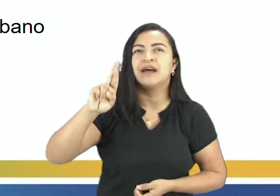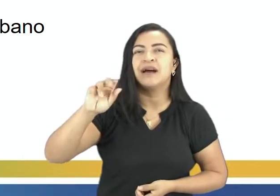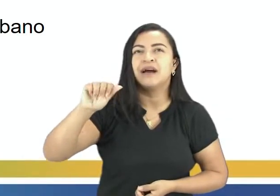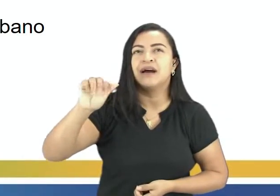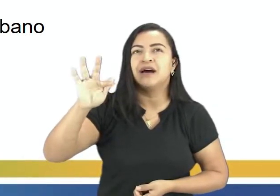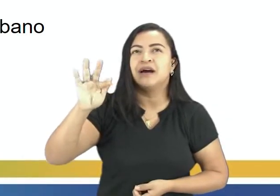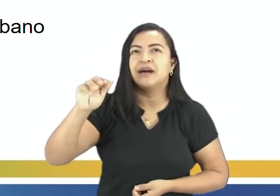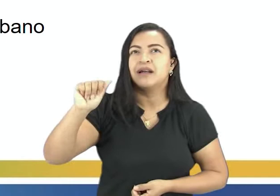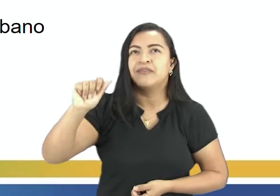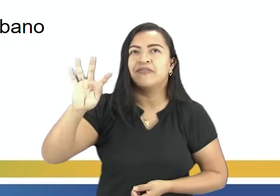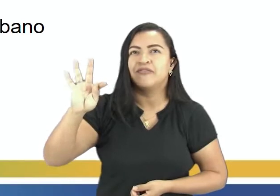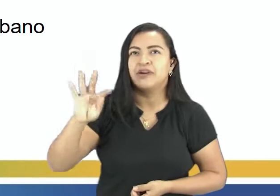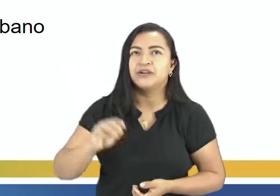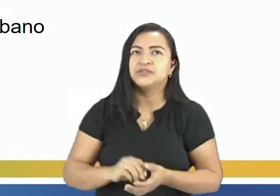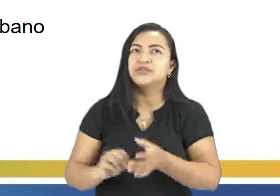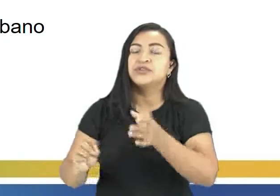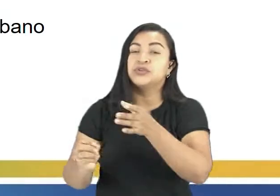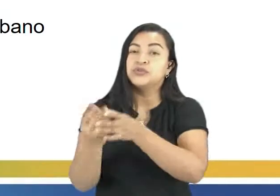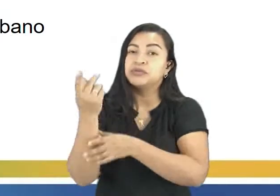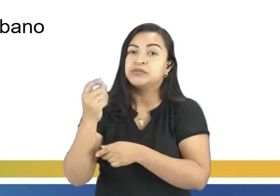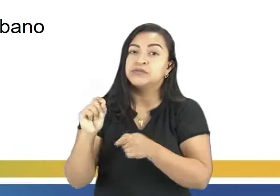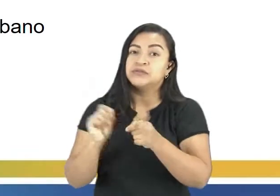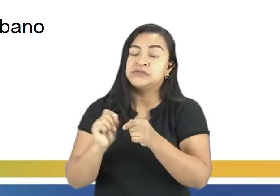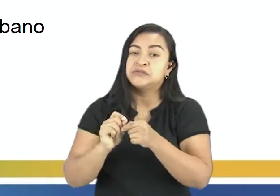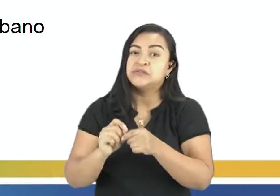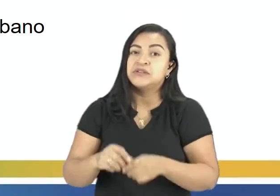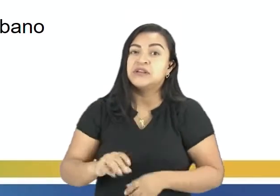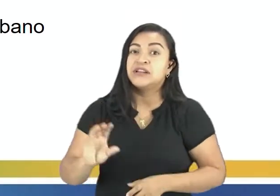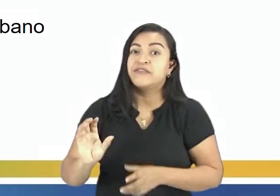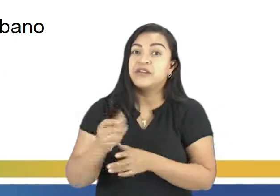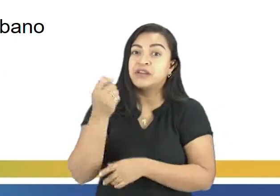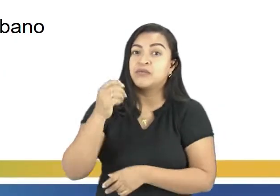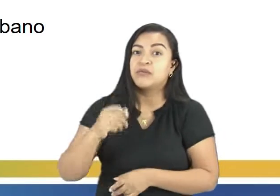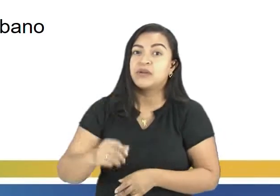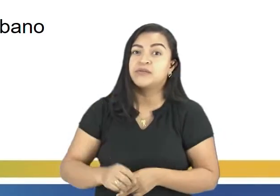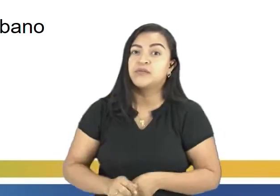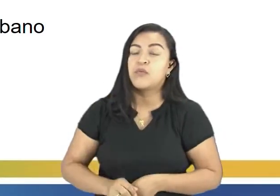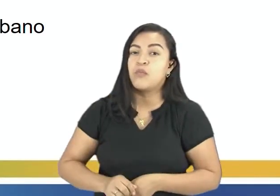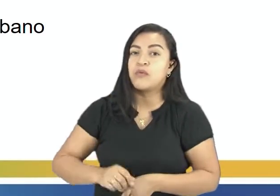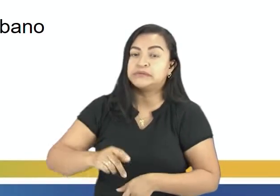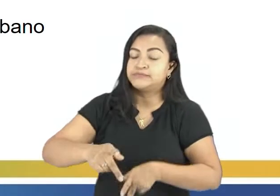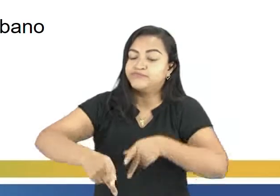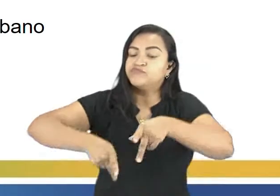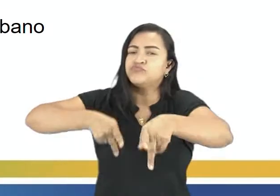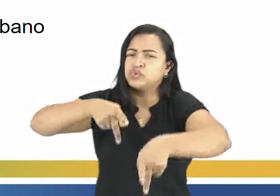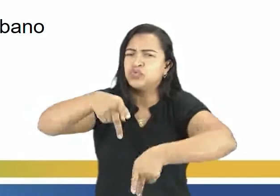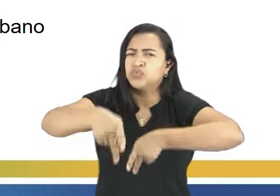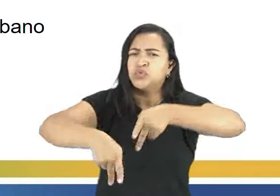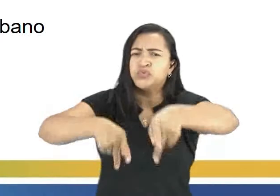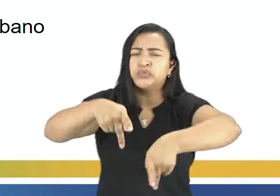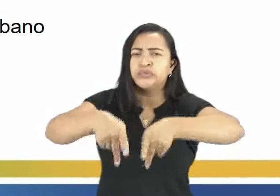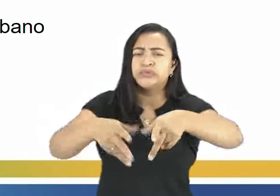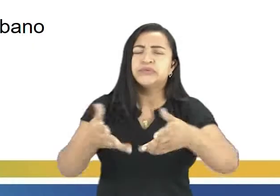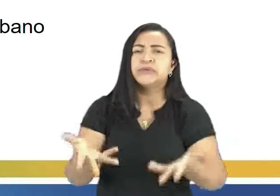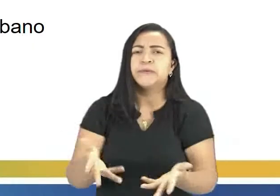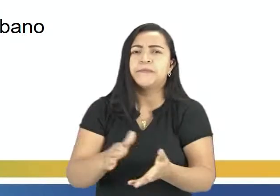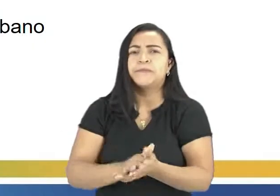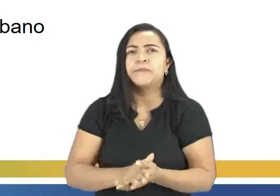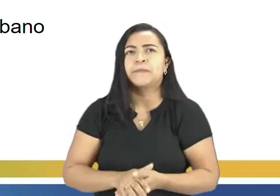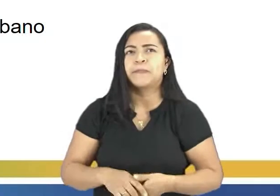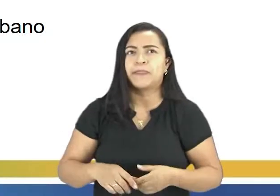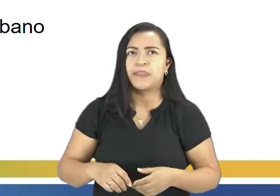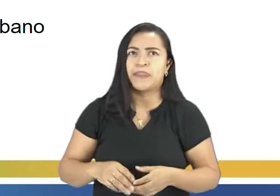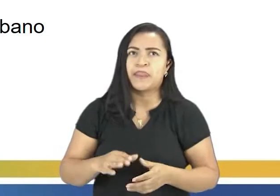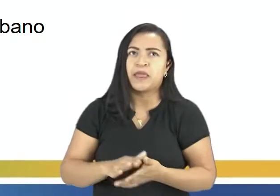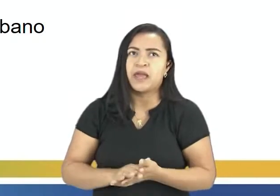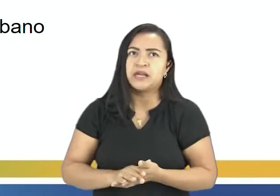ele vai passar também por uma possibilidade de evolução dentro da OLP. A OLP vai sair de uma ramificação mais